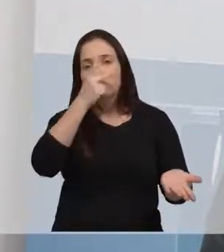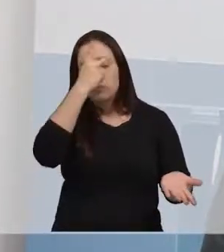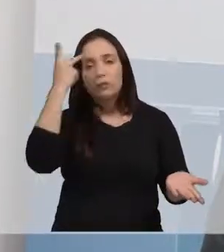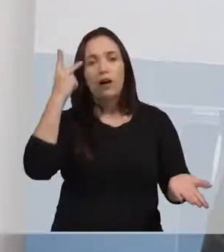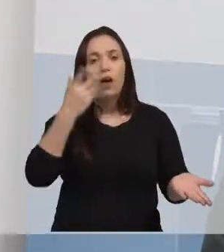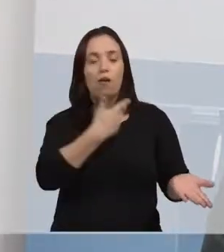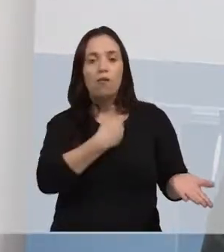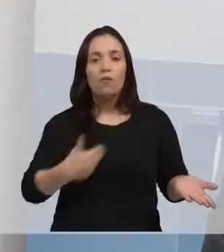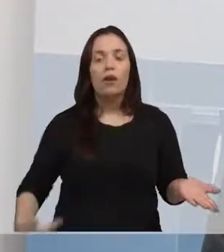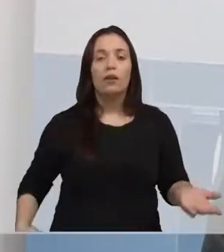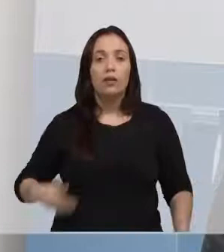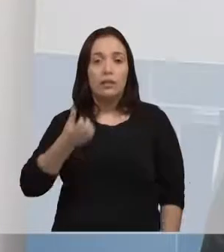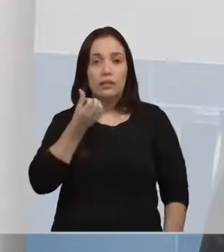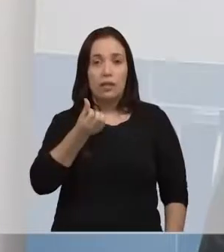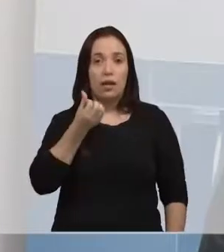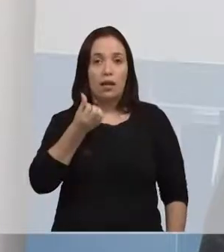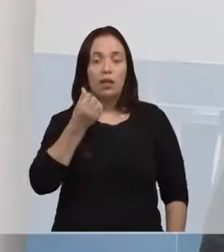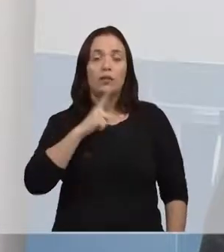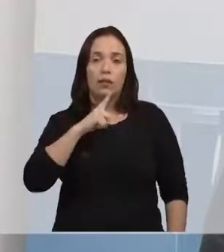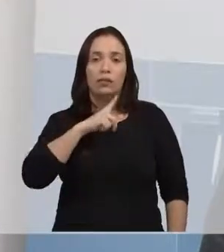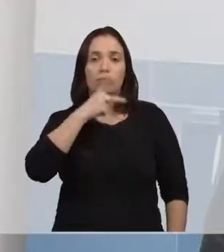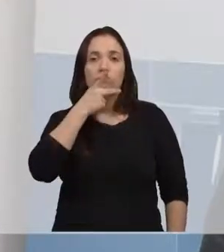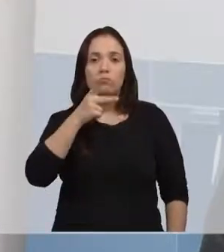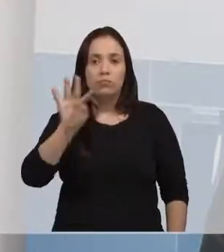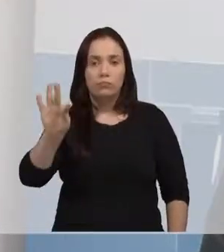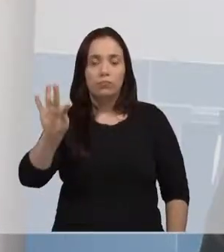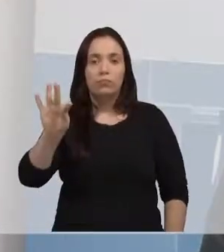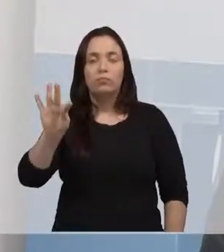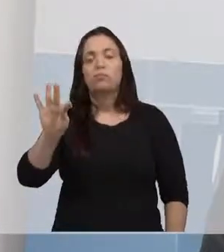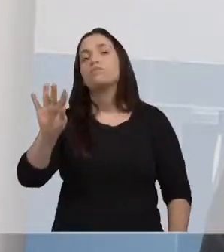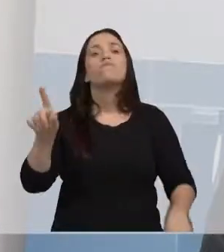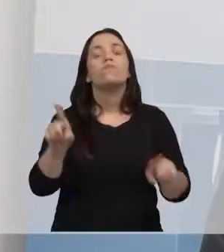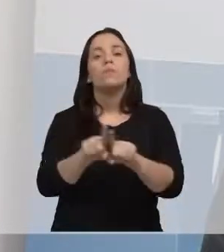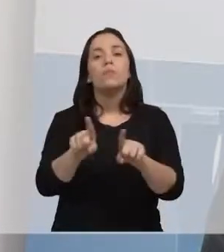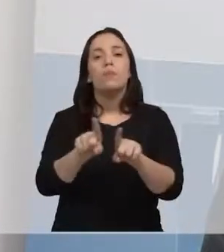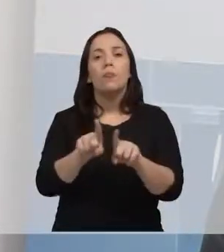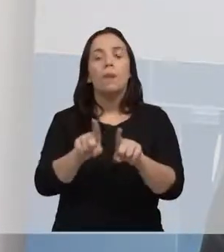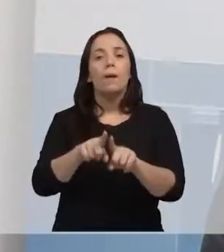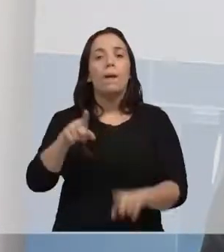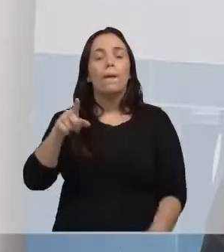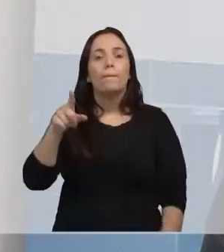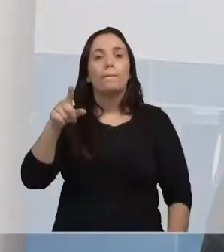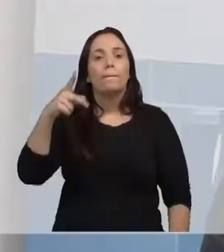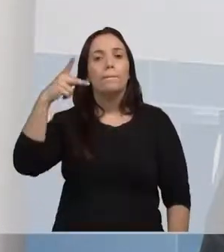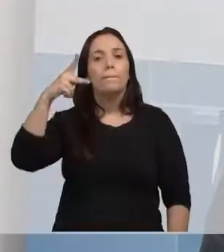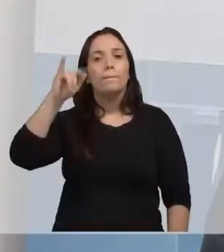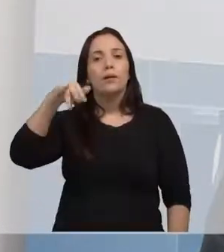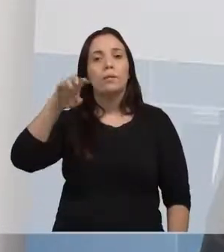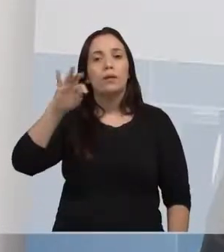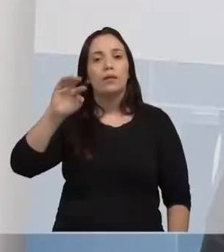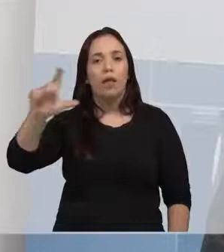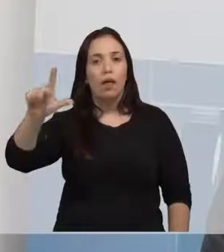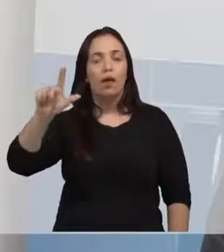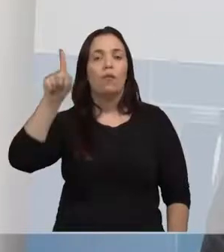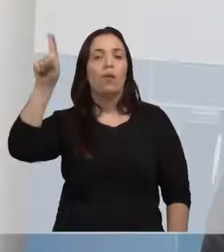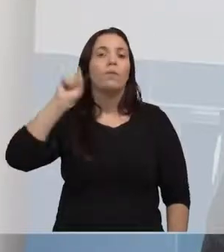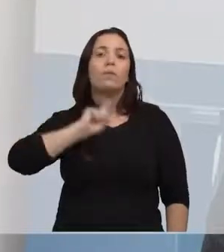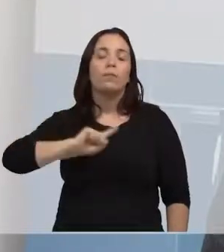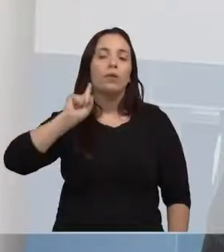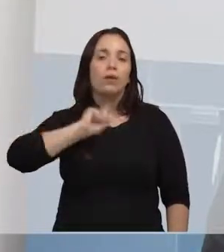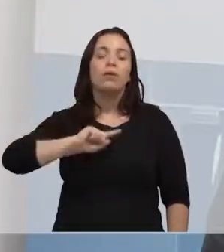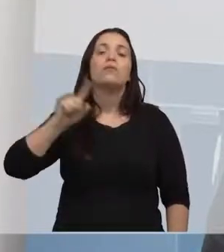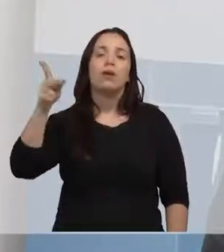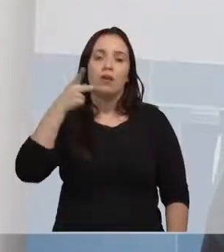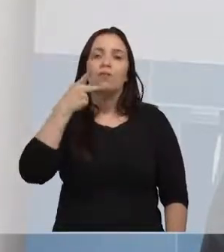Se não me engano, são 6 governadores e o governador Pimentel, de Minas Gerais, deu uma declaração dizendo